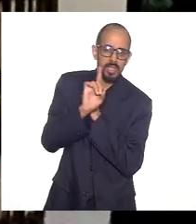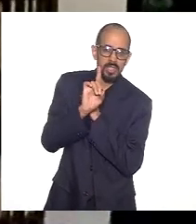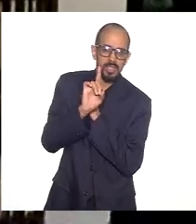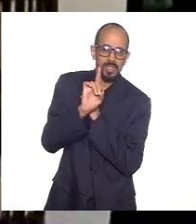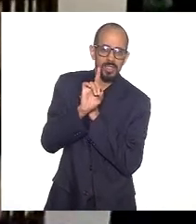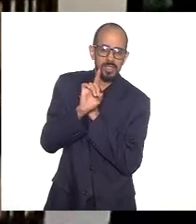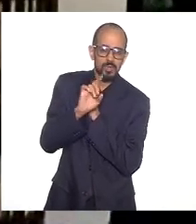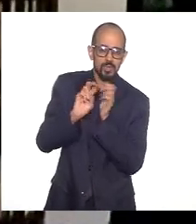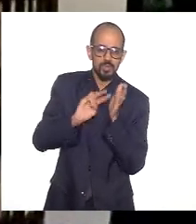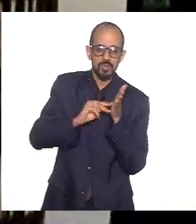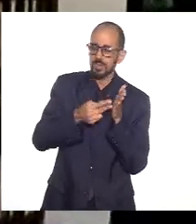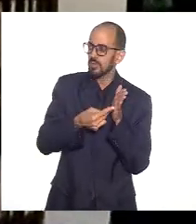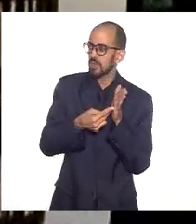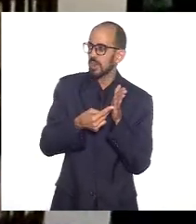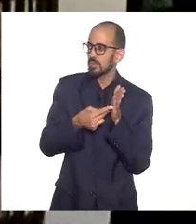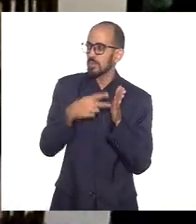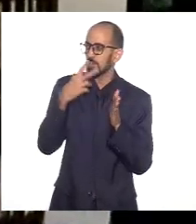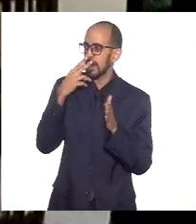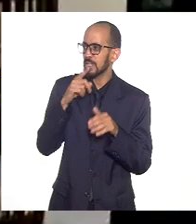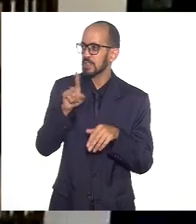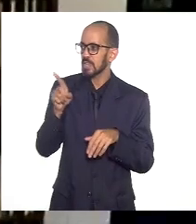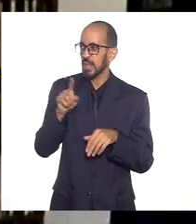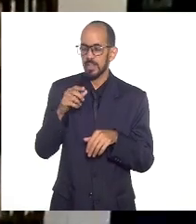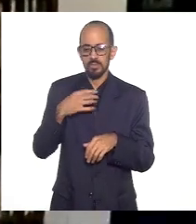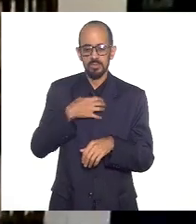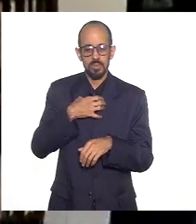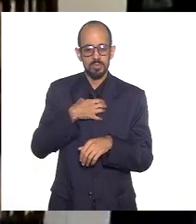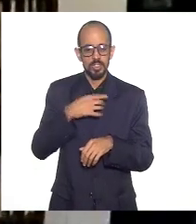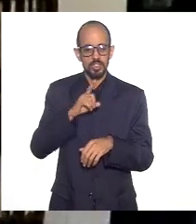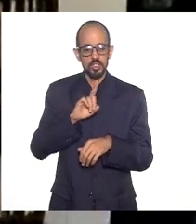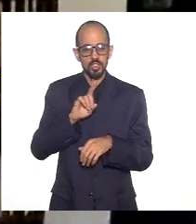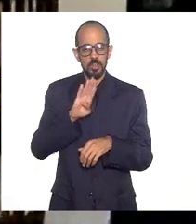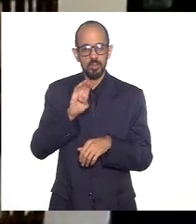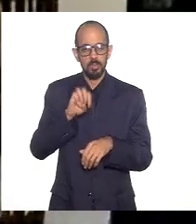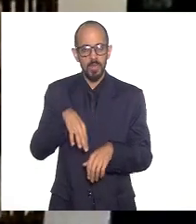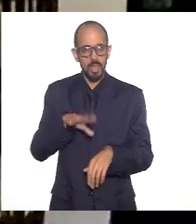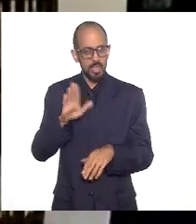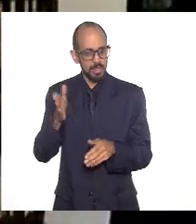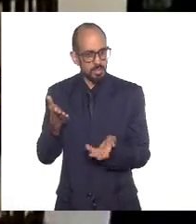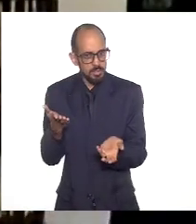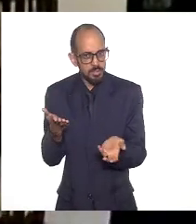Parece que ela não está bem, muito bem de...